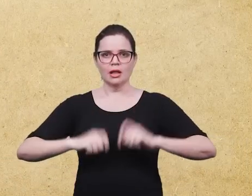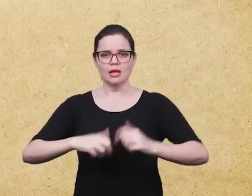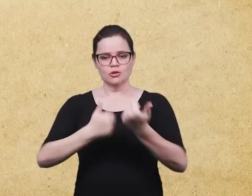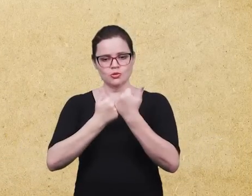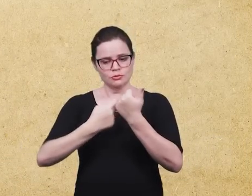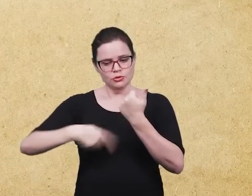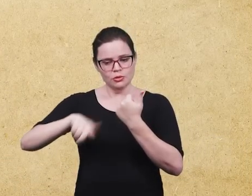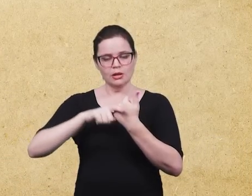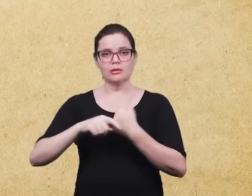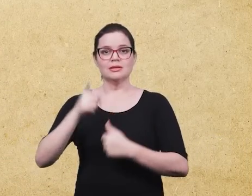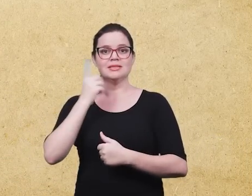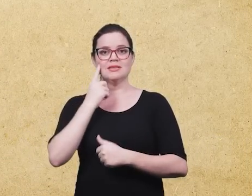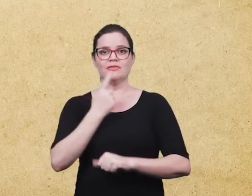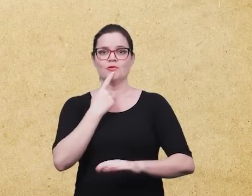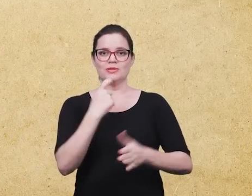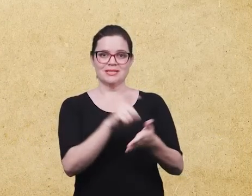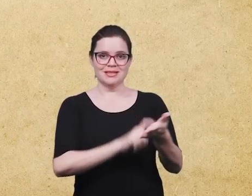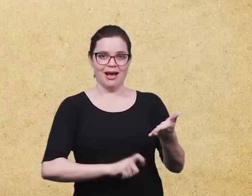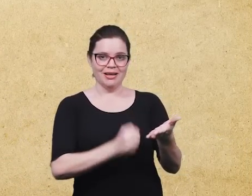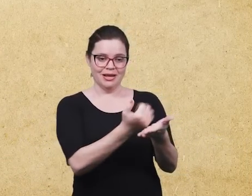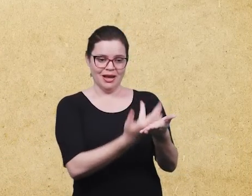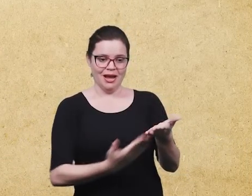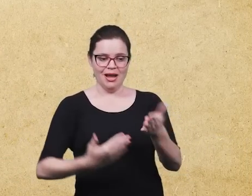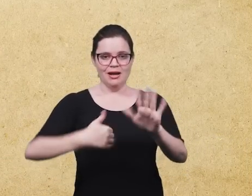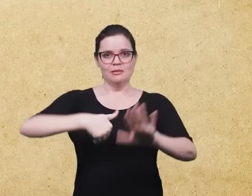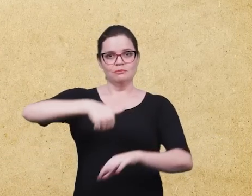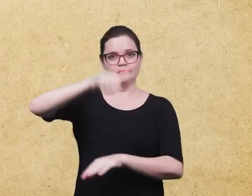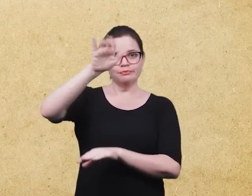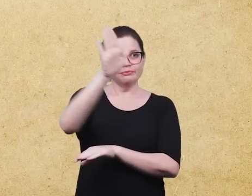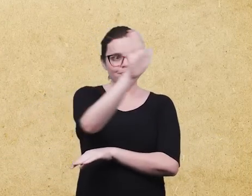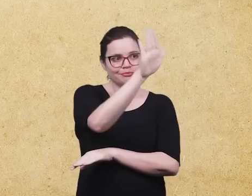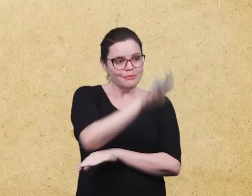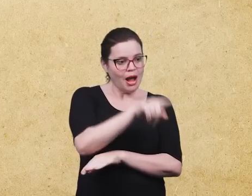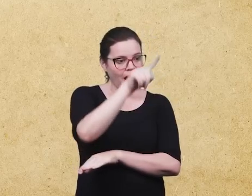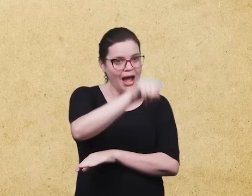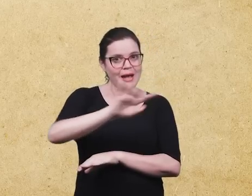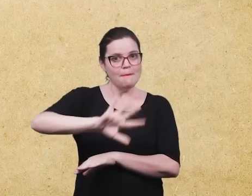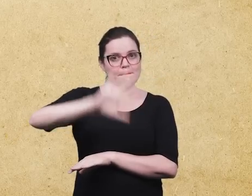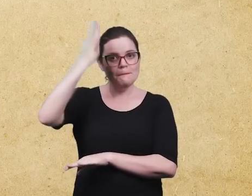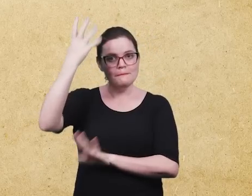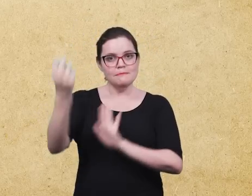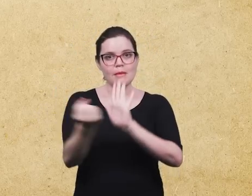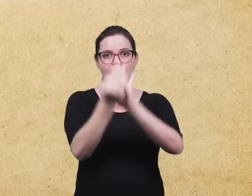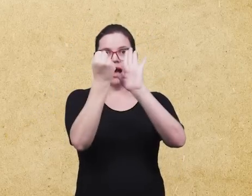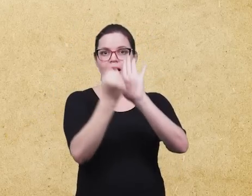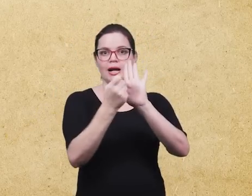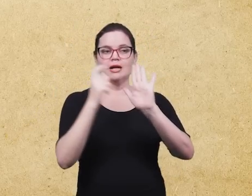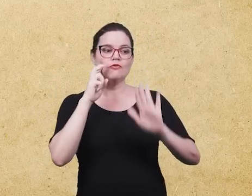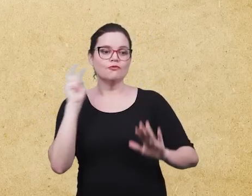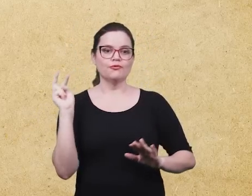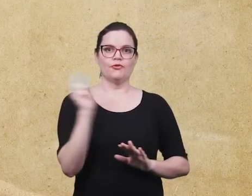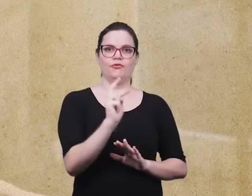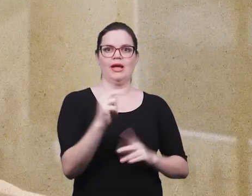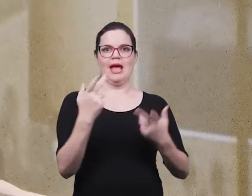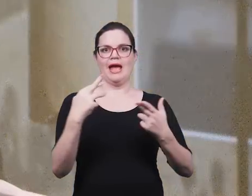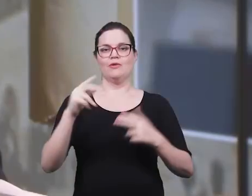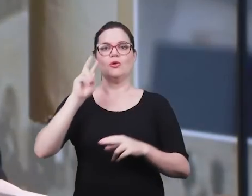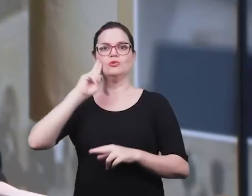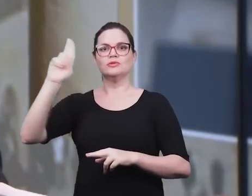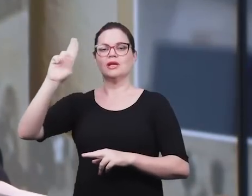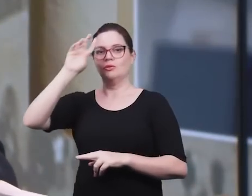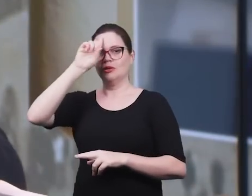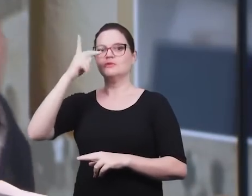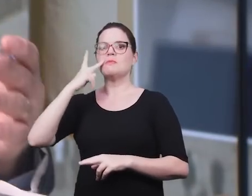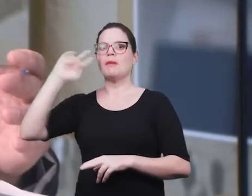sangue, aquele sangue vos será por sinal. Então o sinal que Deus aceita é o sangue do